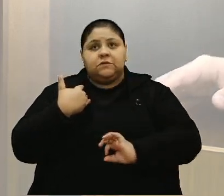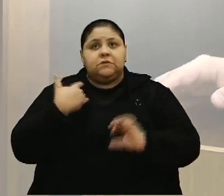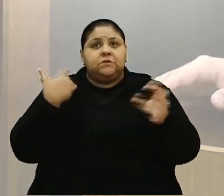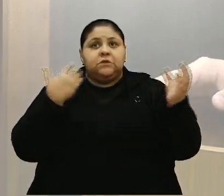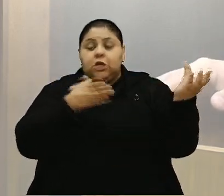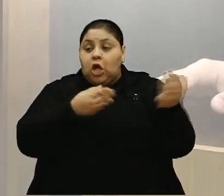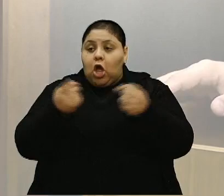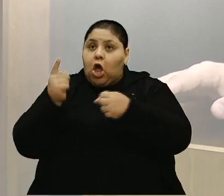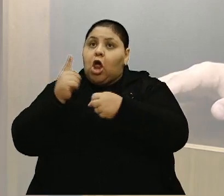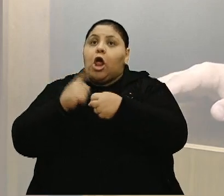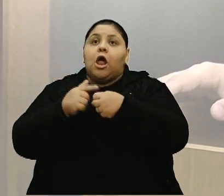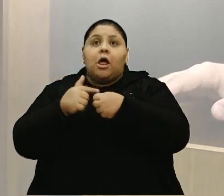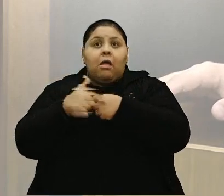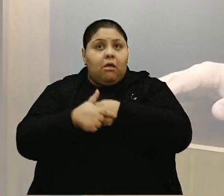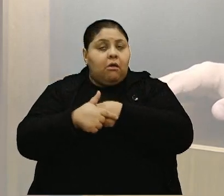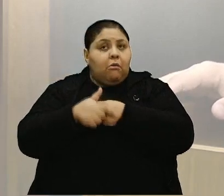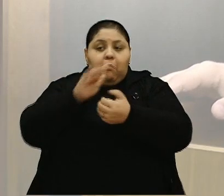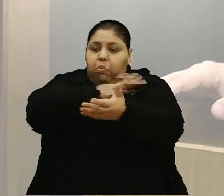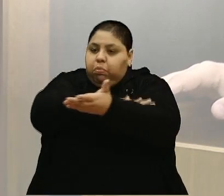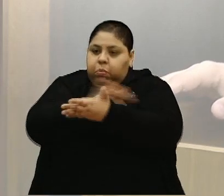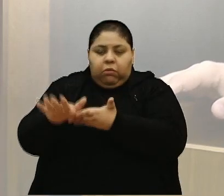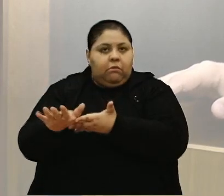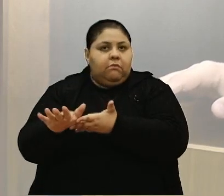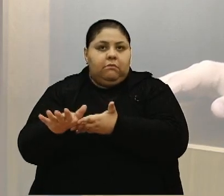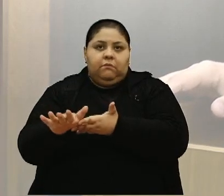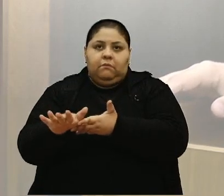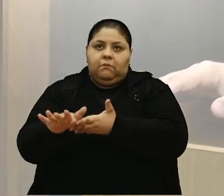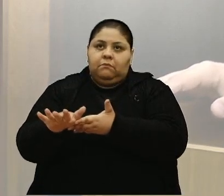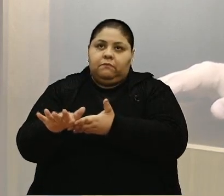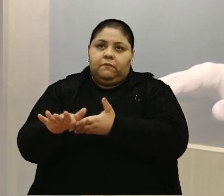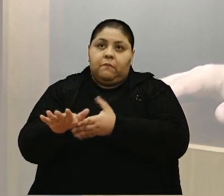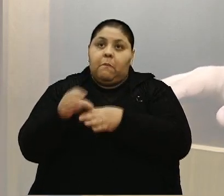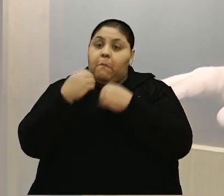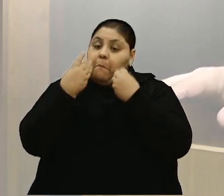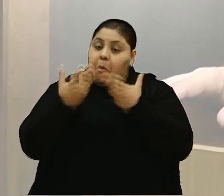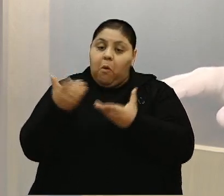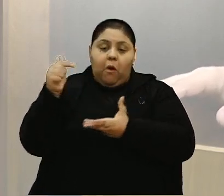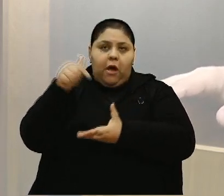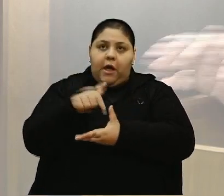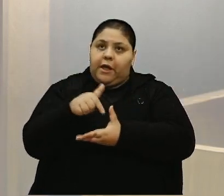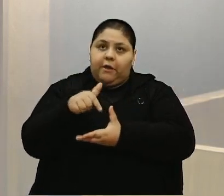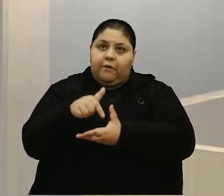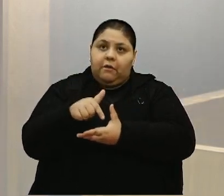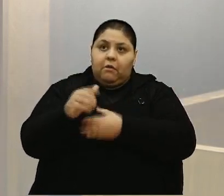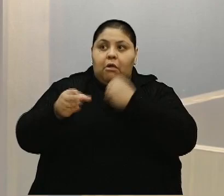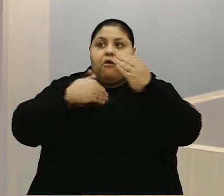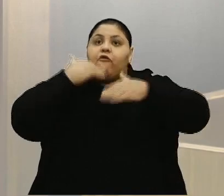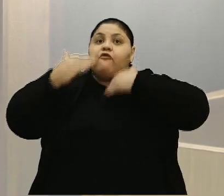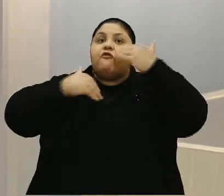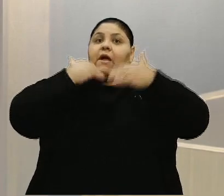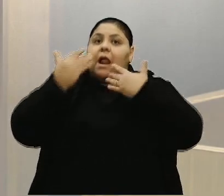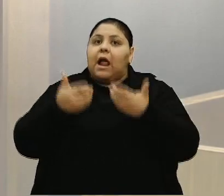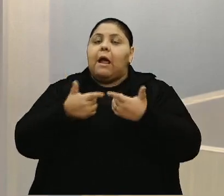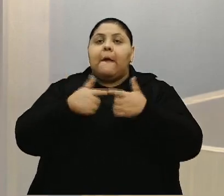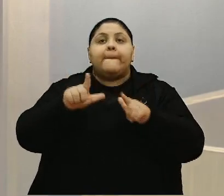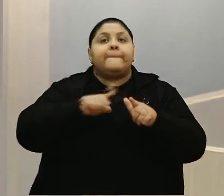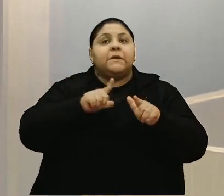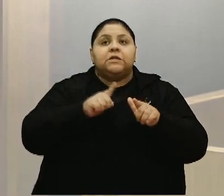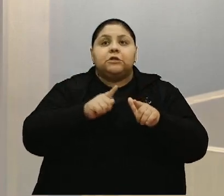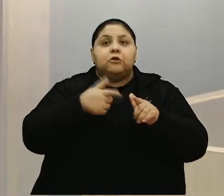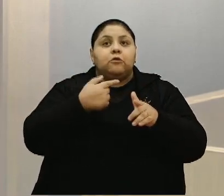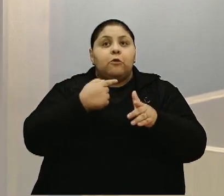da cidade que teria sido arrasada. Bom, aqui eu não quero ser alarmista, mas nós temos algumas perguntas que não